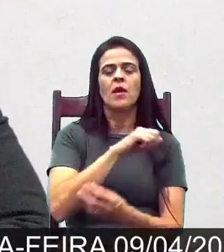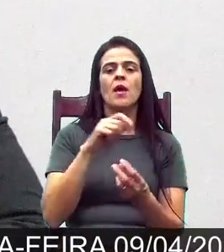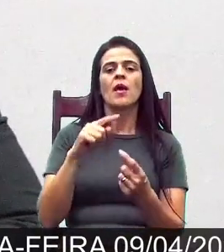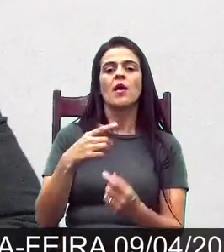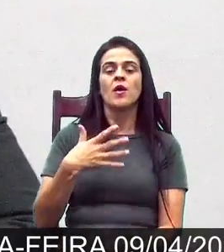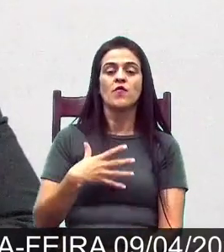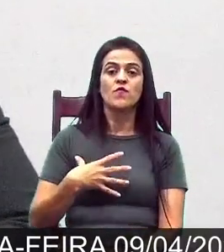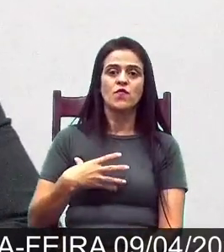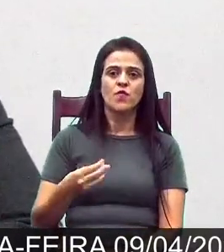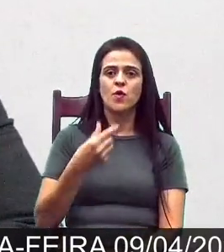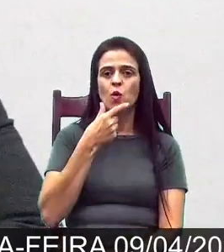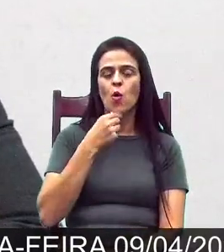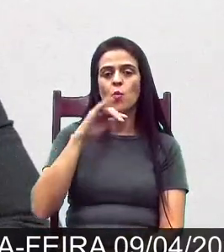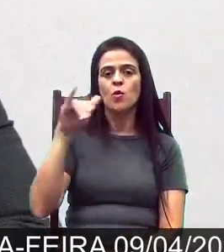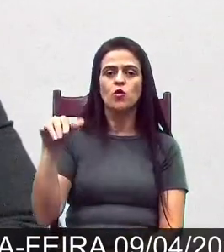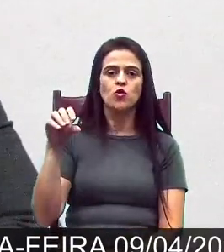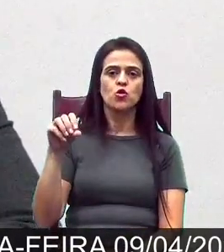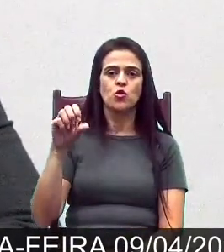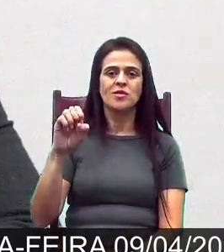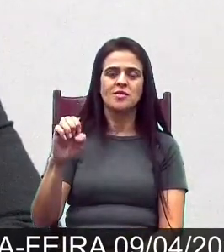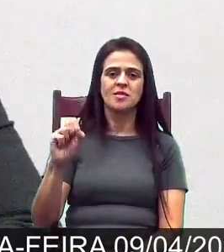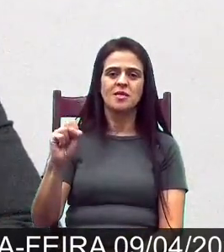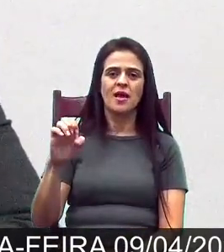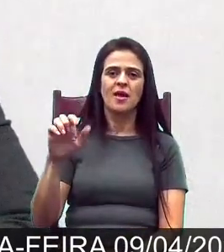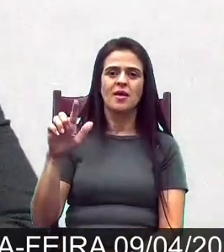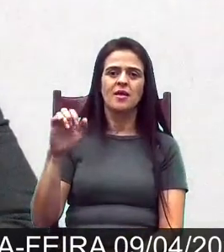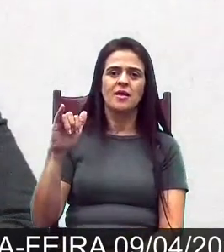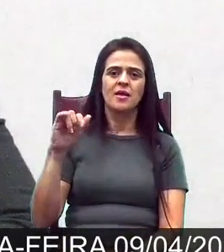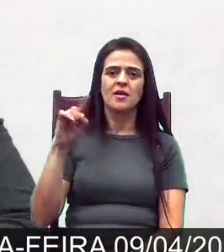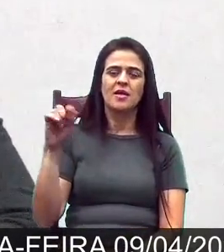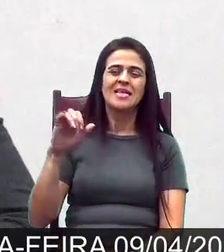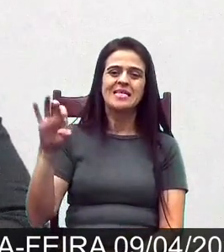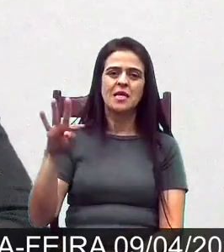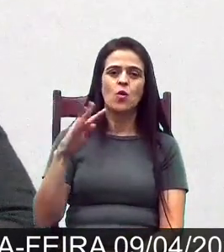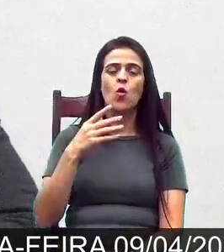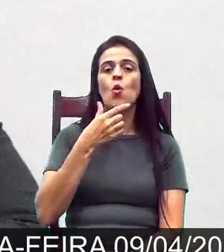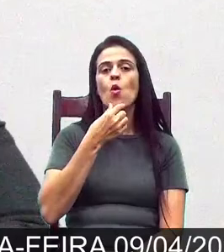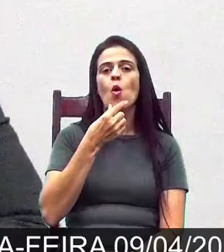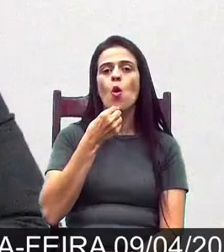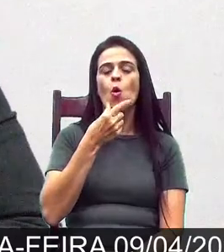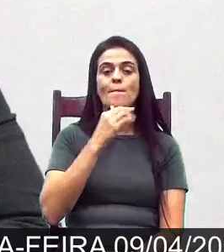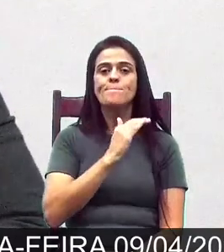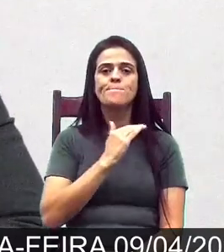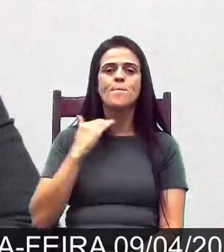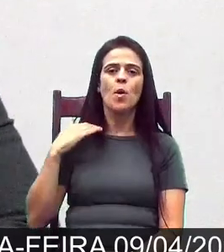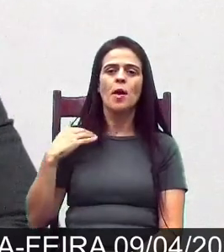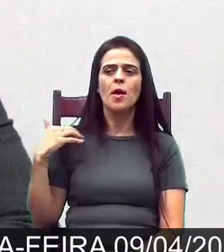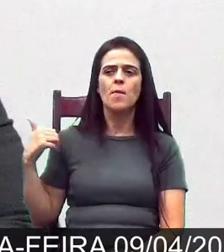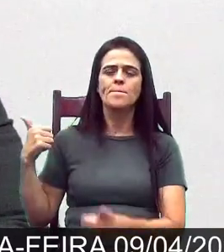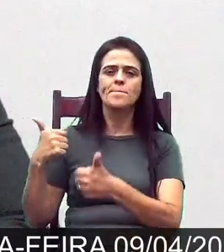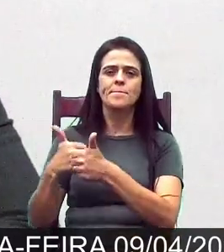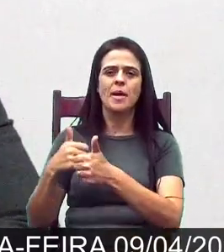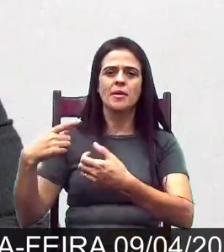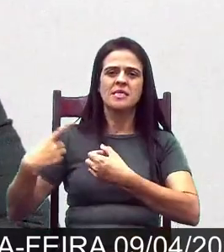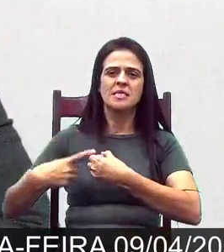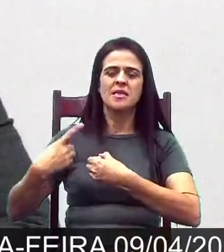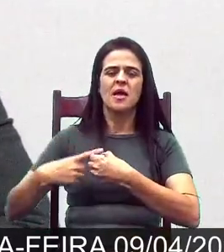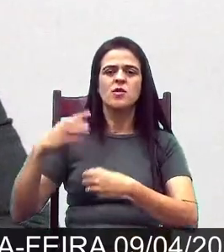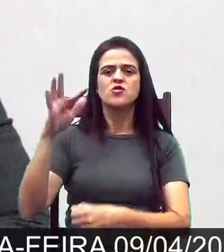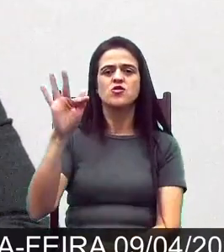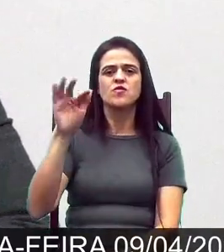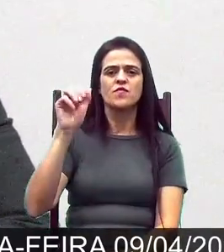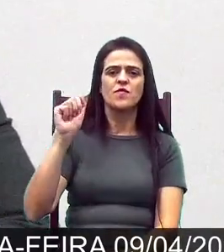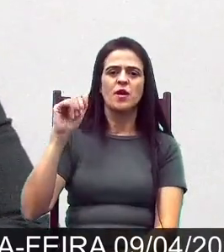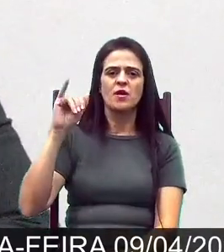que veio a falecer neste final de semana, nas proximidades da cidade de Rifaina. É uma perda irreparável. A gente há